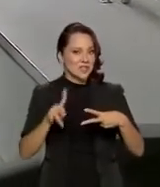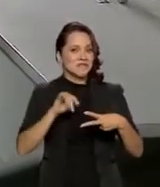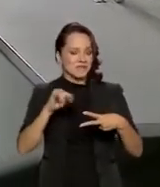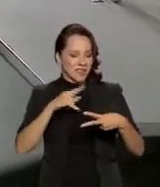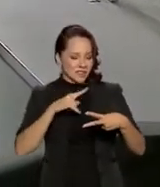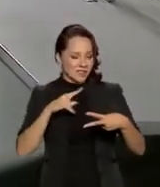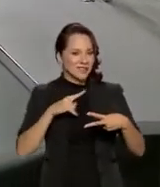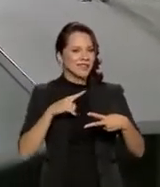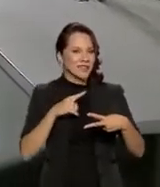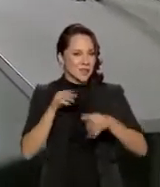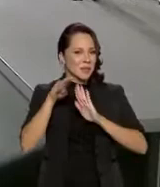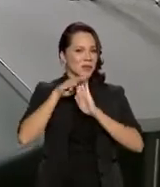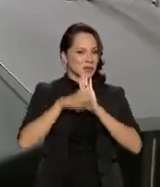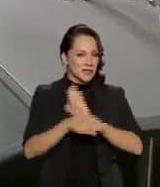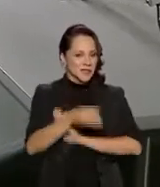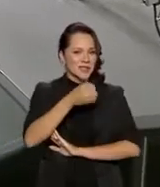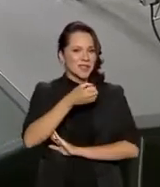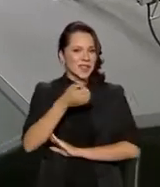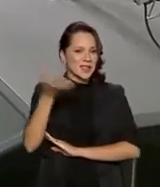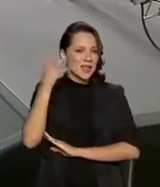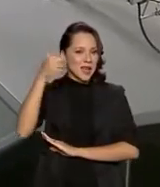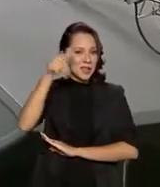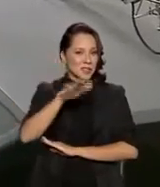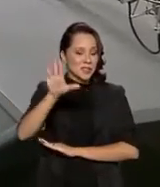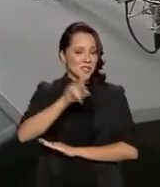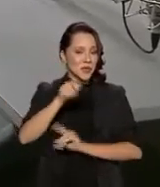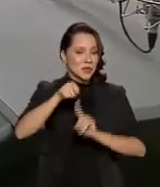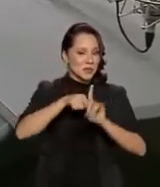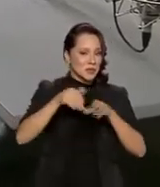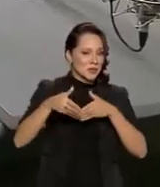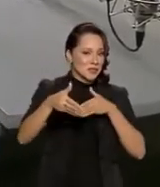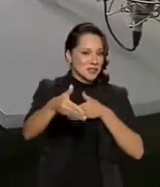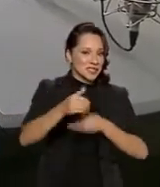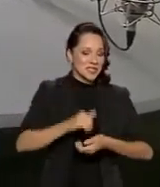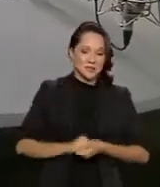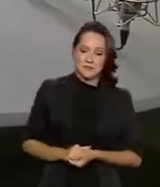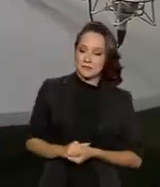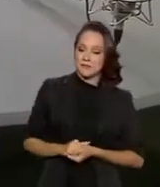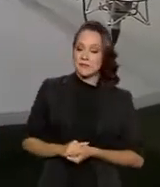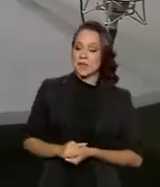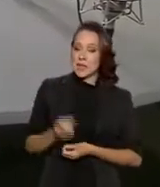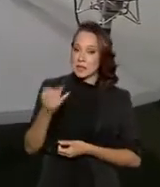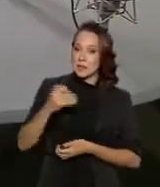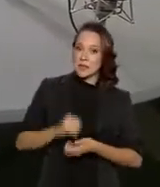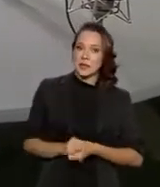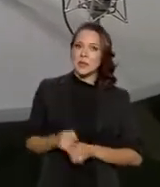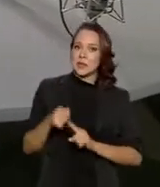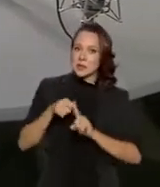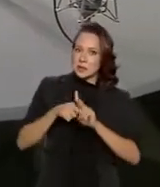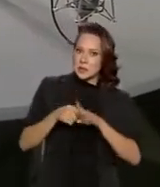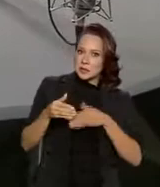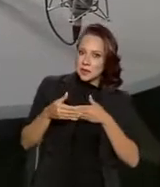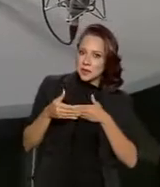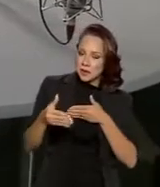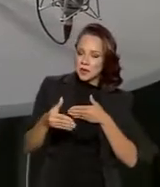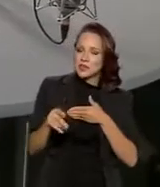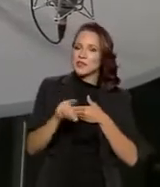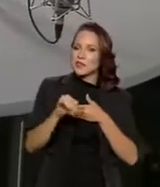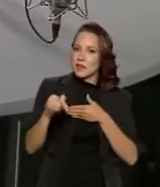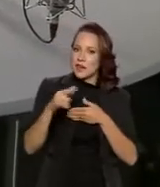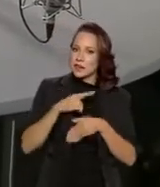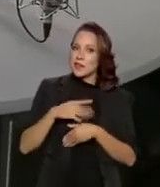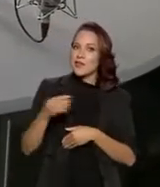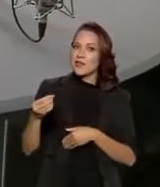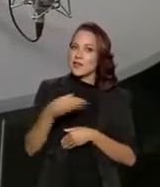vão mexer com a programação da Rádio Nacional nos próximos meses E também temos nos próximos meses a